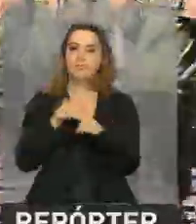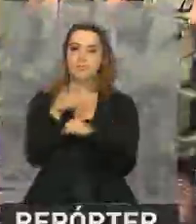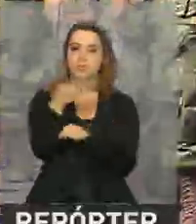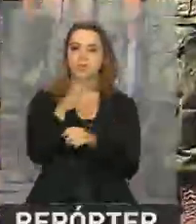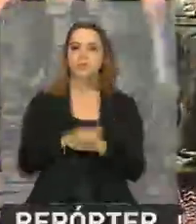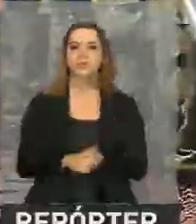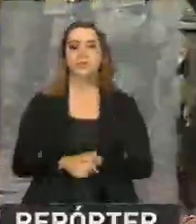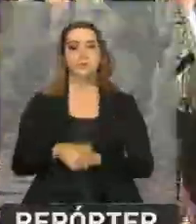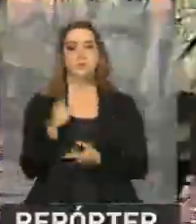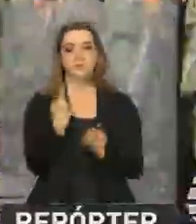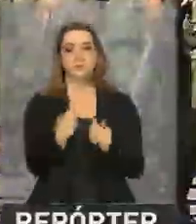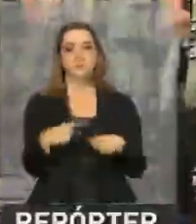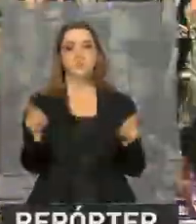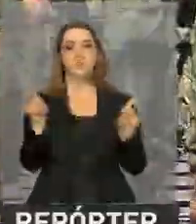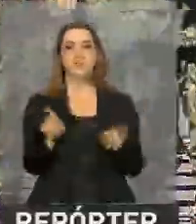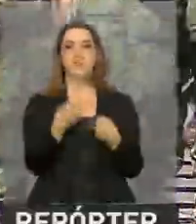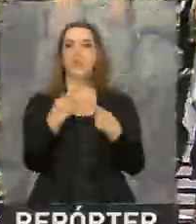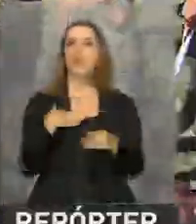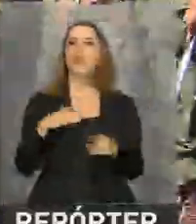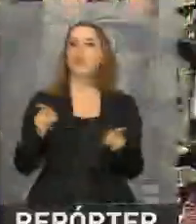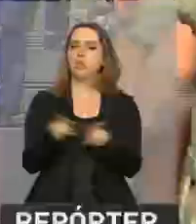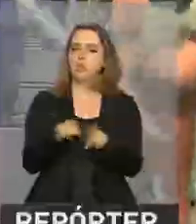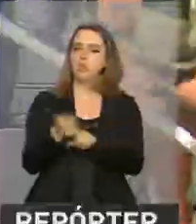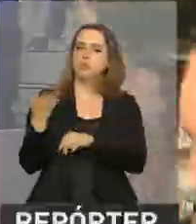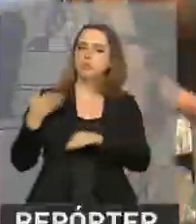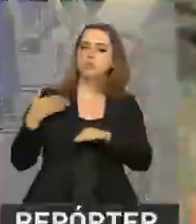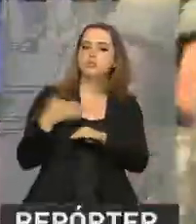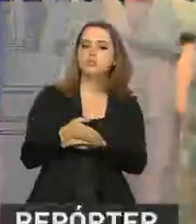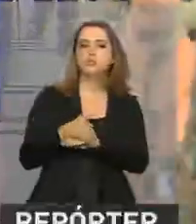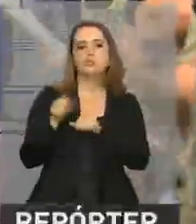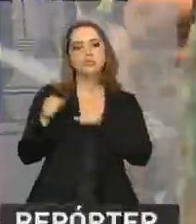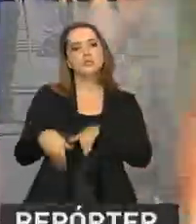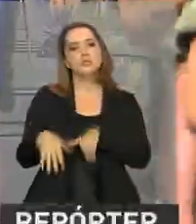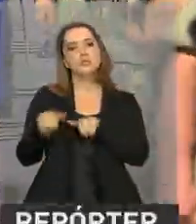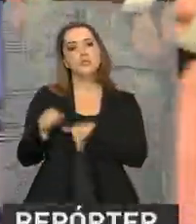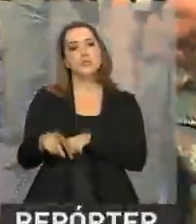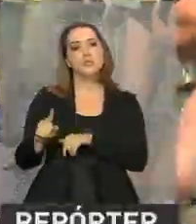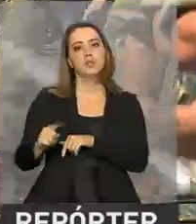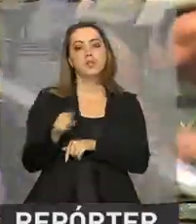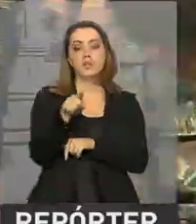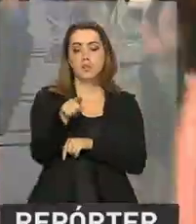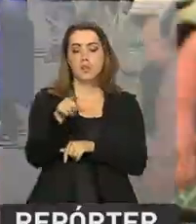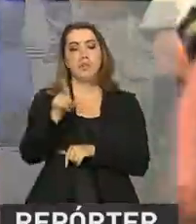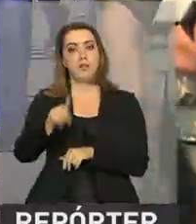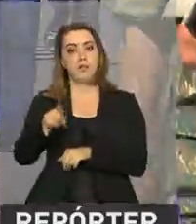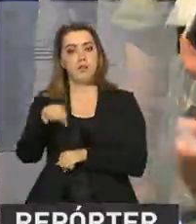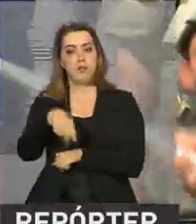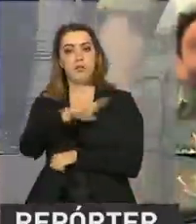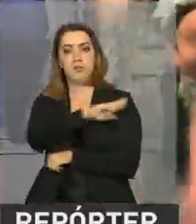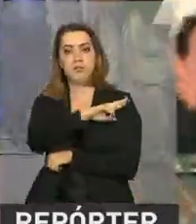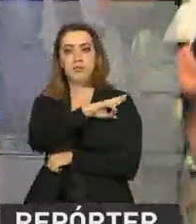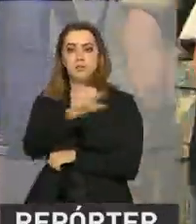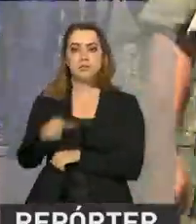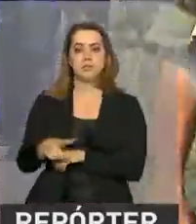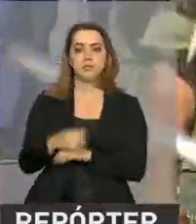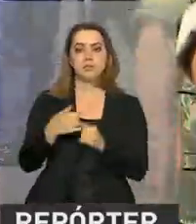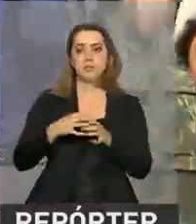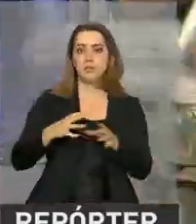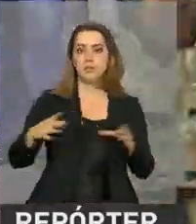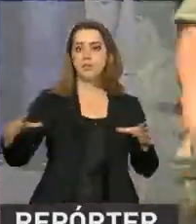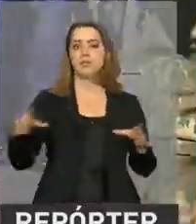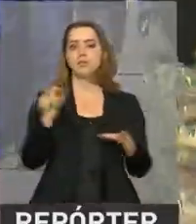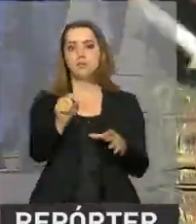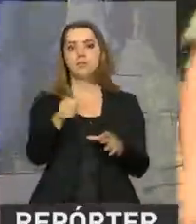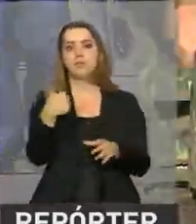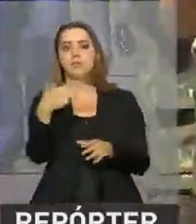fuzileiros navais também estará presente no desfile ela é considerada uma das maiores bandas marciais do mundo e é formada